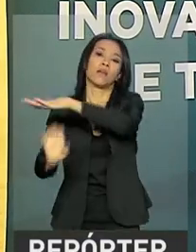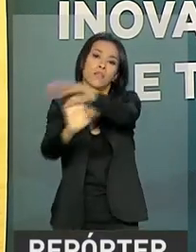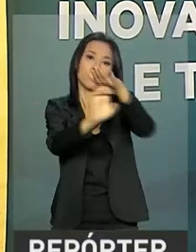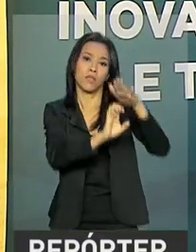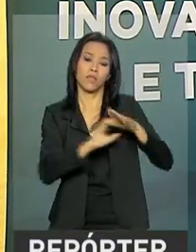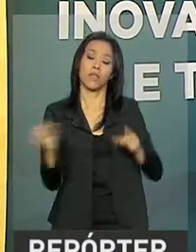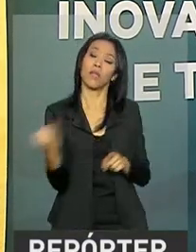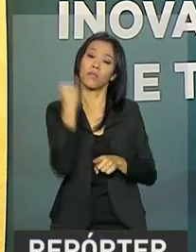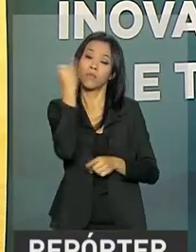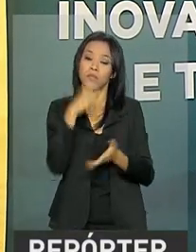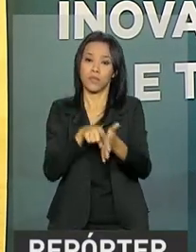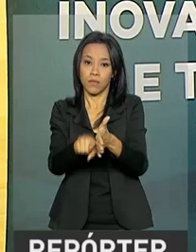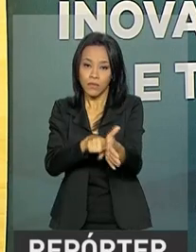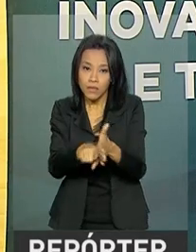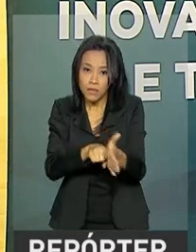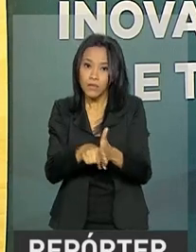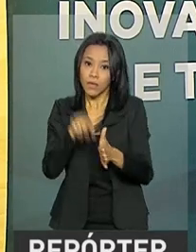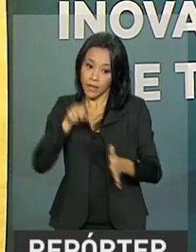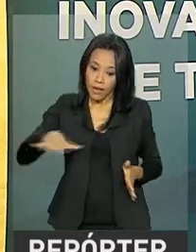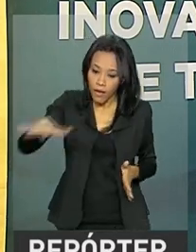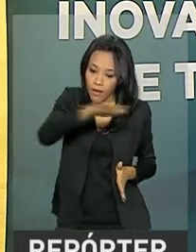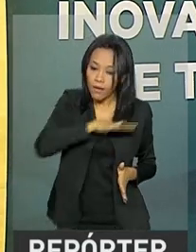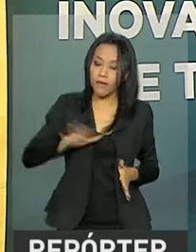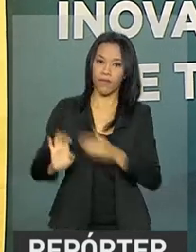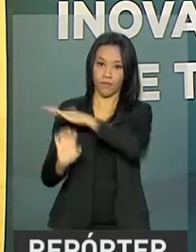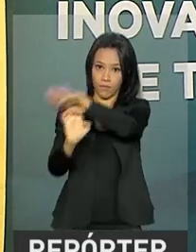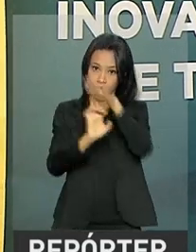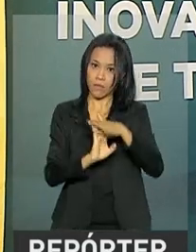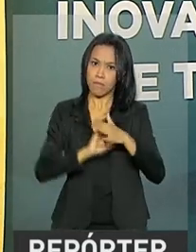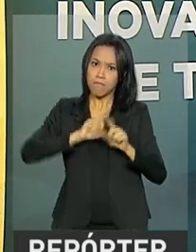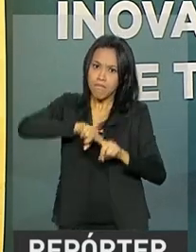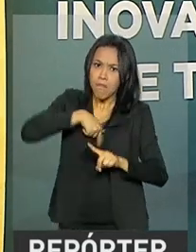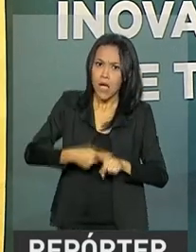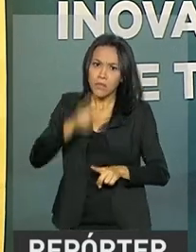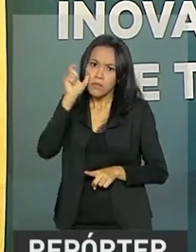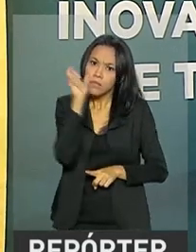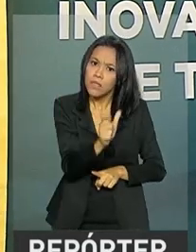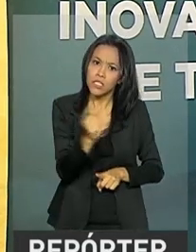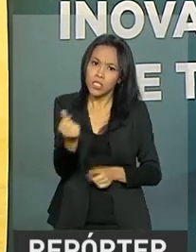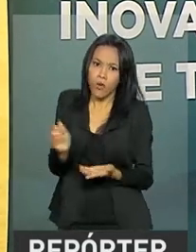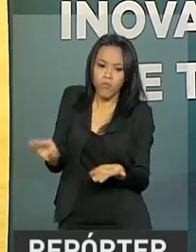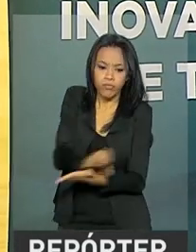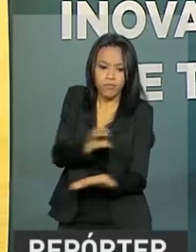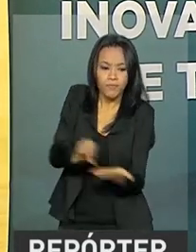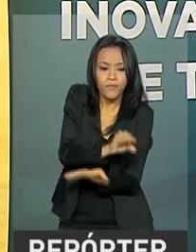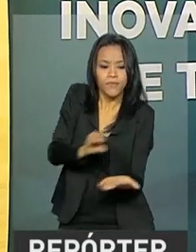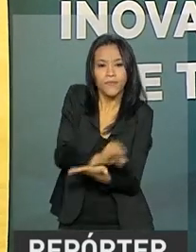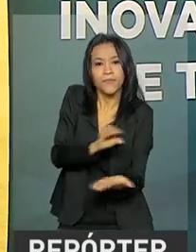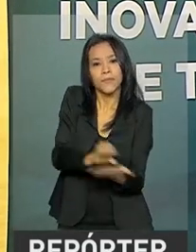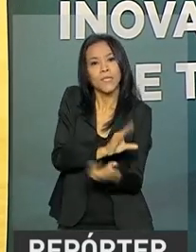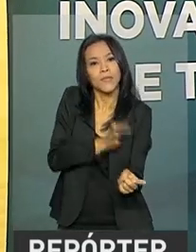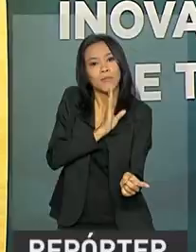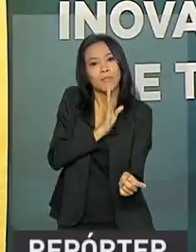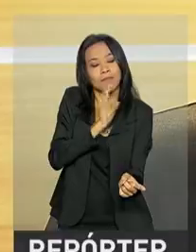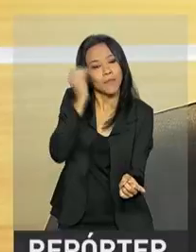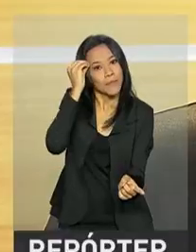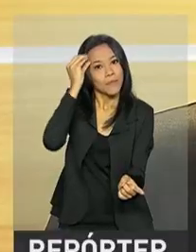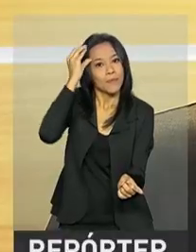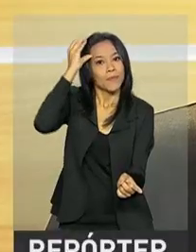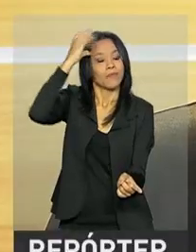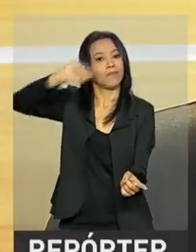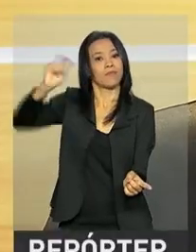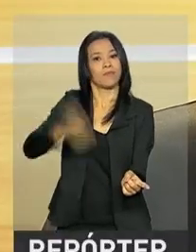pesquisa e inovação para que o setor privado em vista mais e transforme conhecimentos em novos produtos